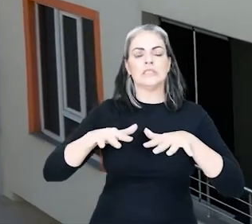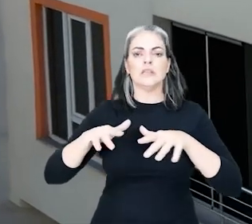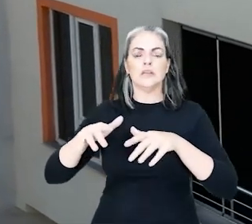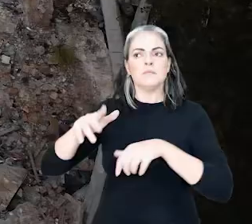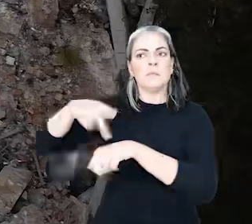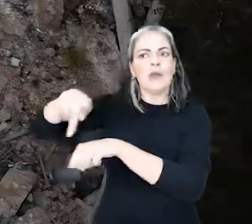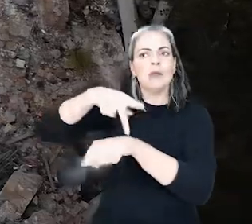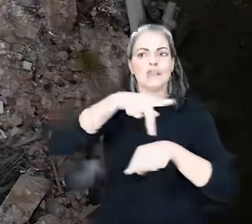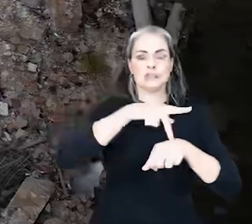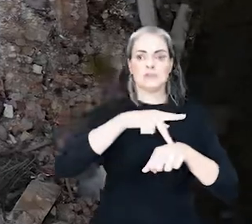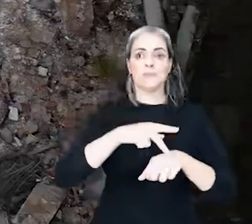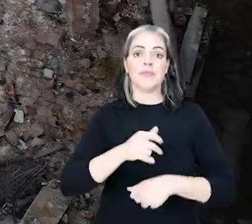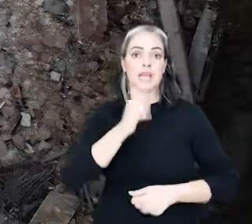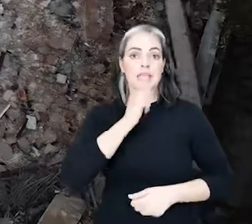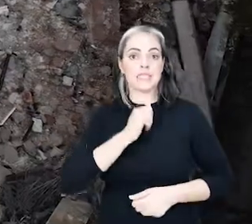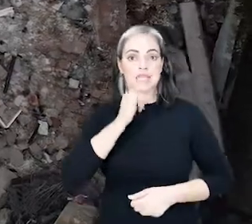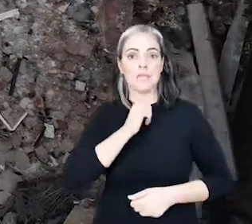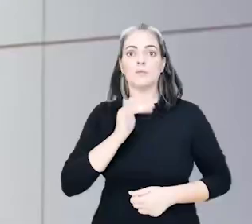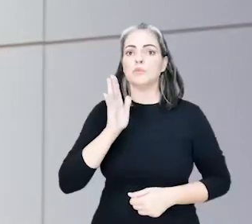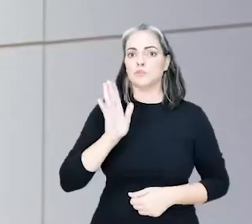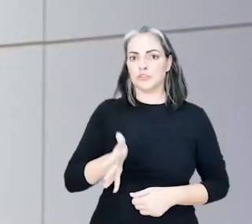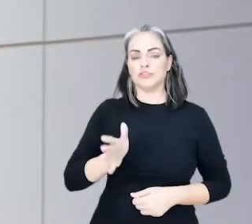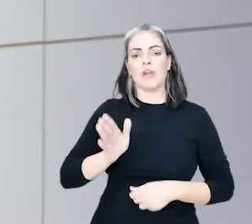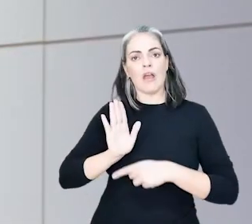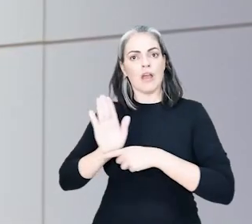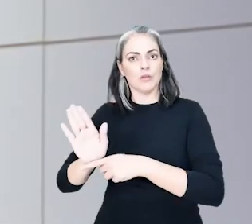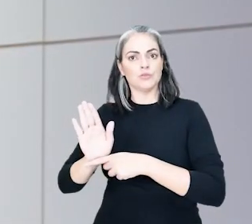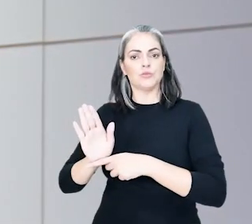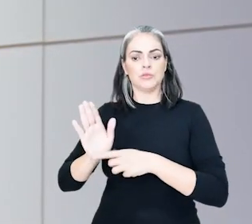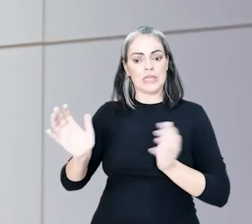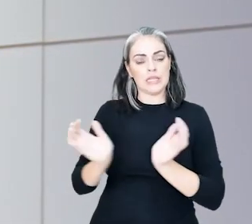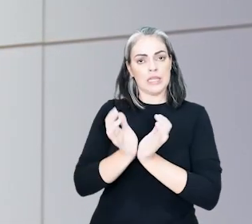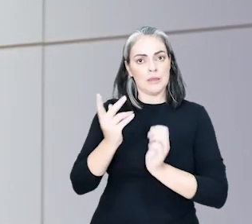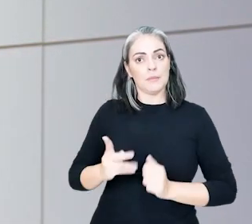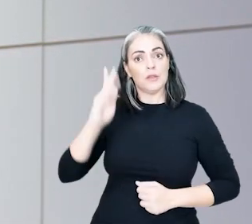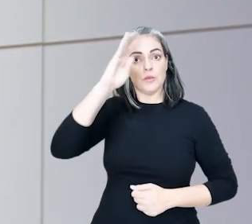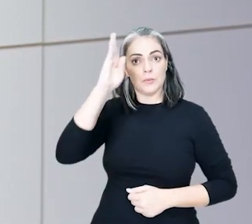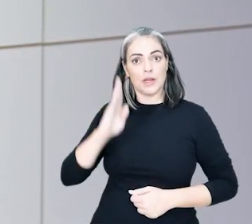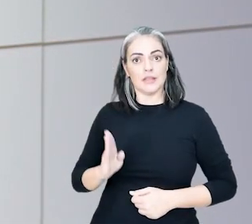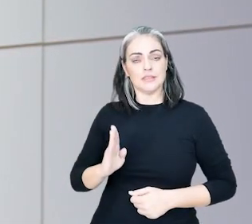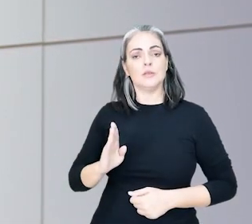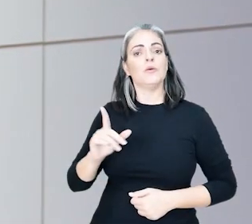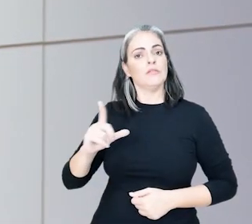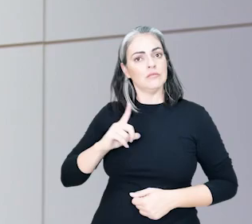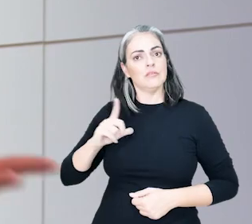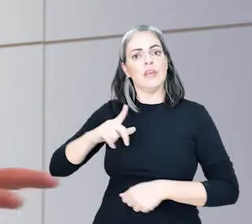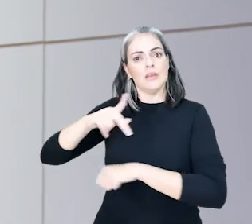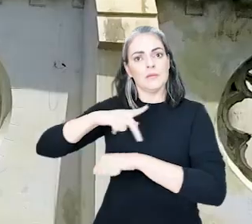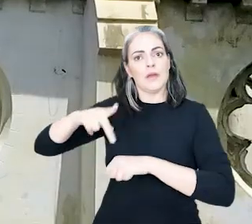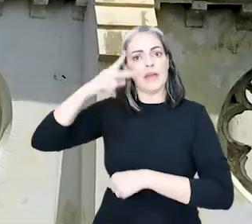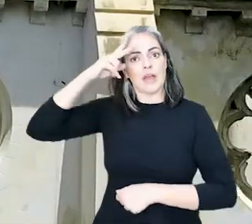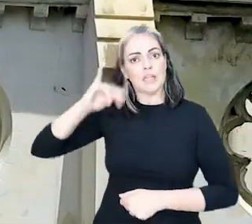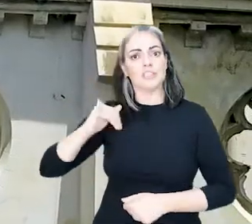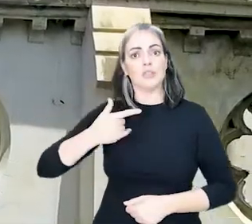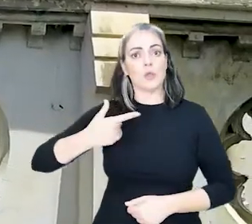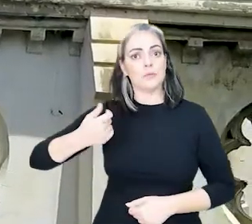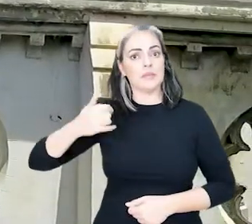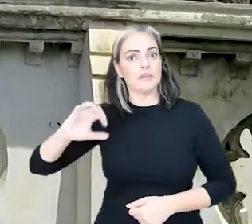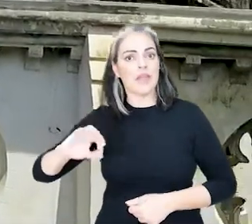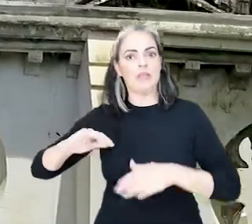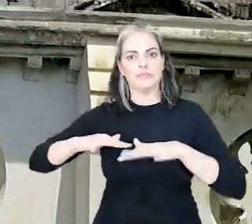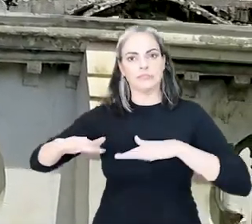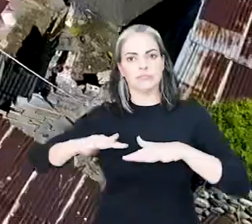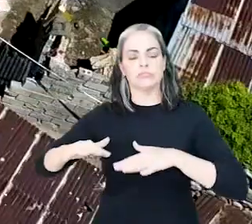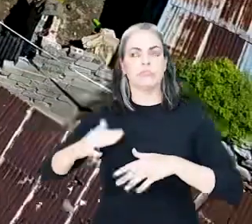grandes terremotos que acontecem em outros países. Como exemplo de atuações recentes de equipes brasileiras, citamos o grande terremoto no